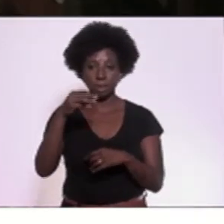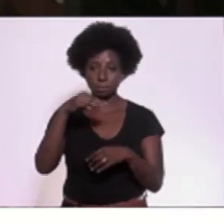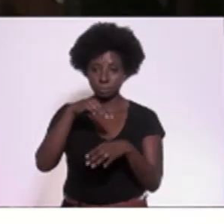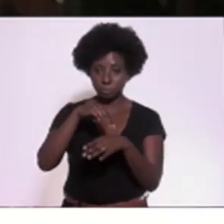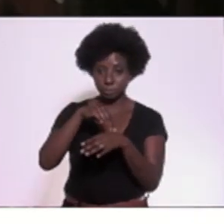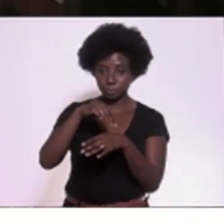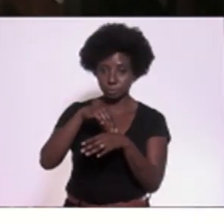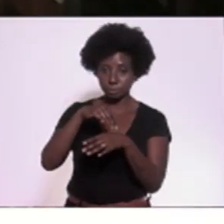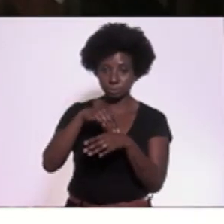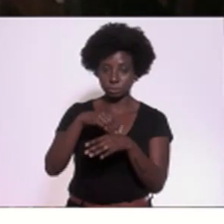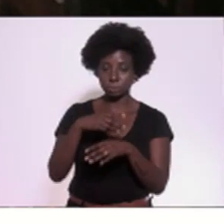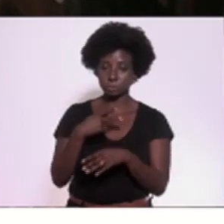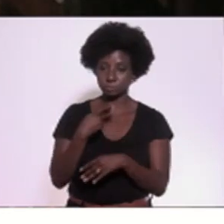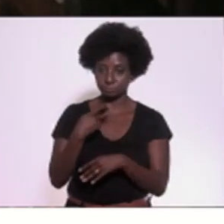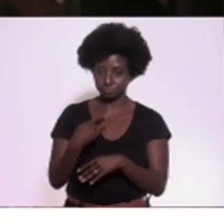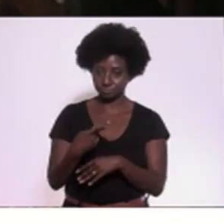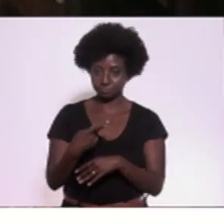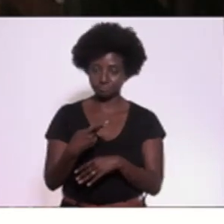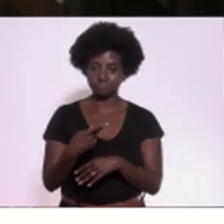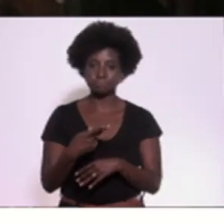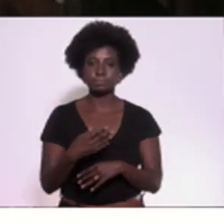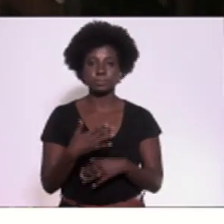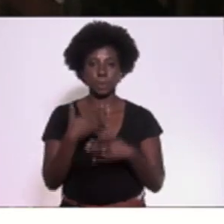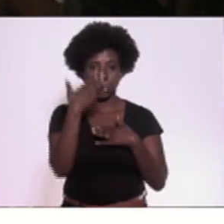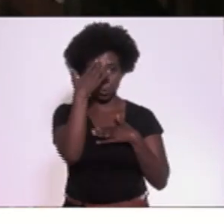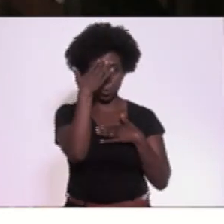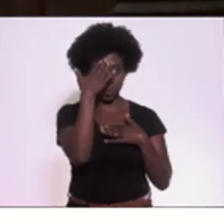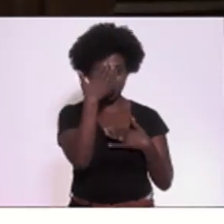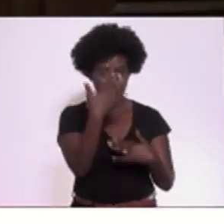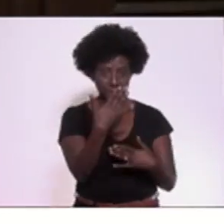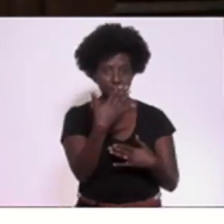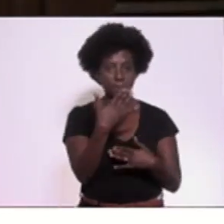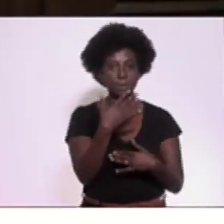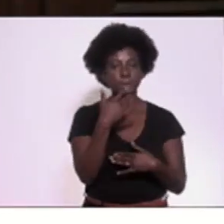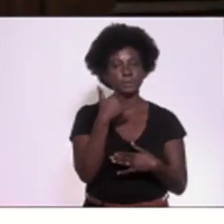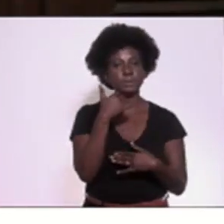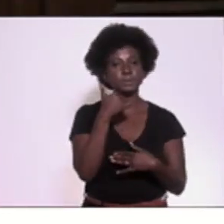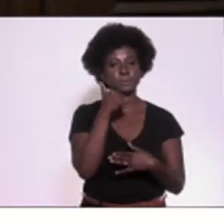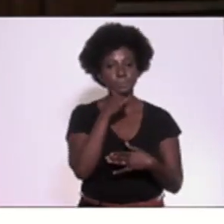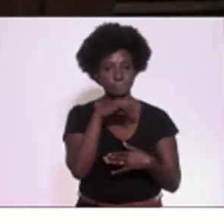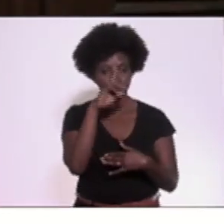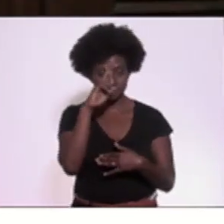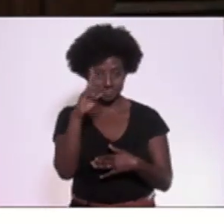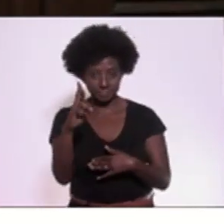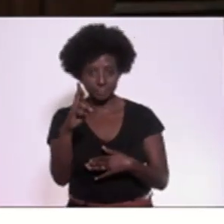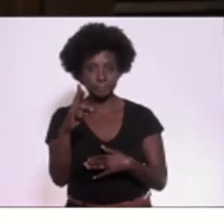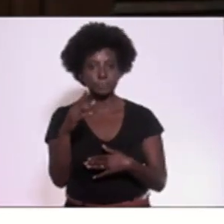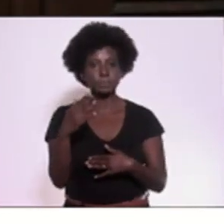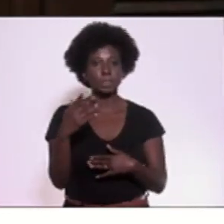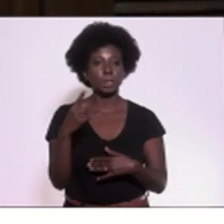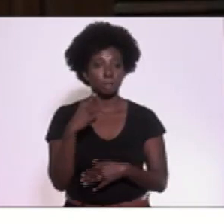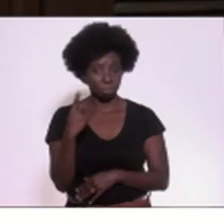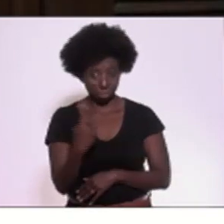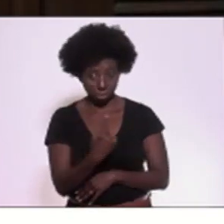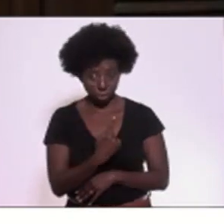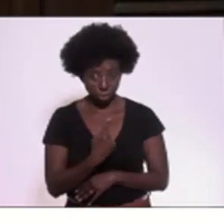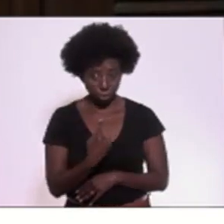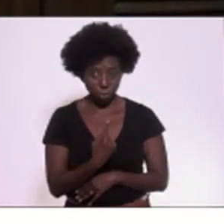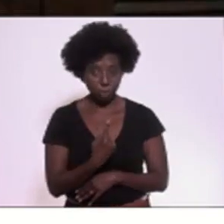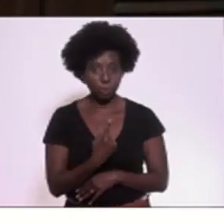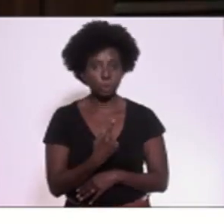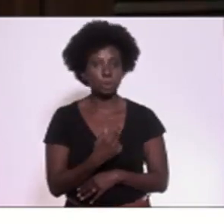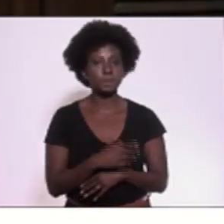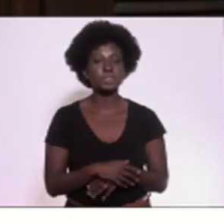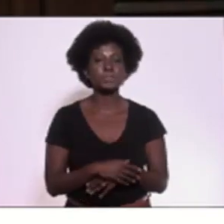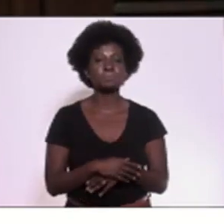tribuna. Muito obrigada, presidenta. Nós ouvimos Vossa Excelência falar